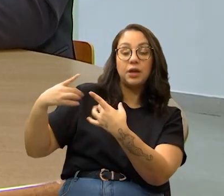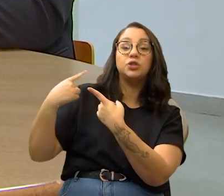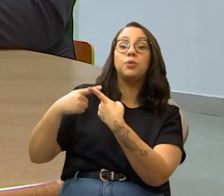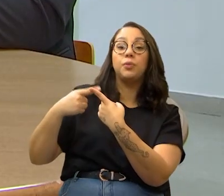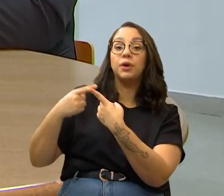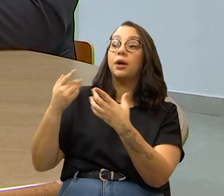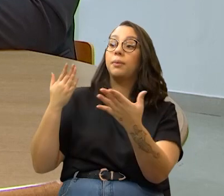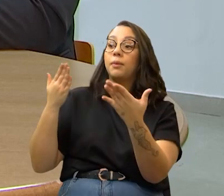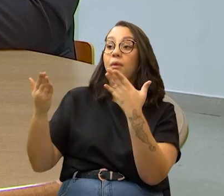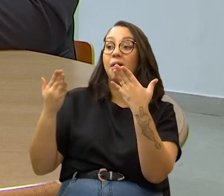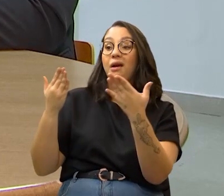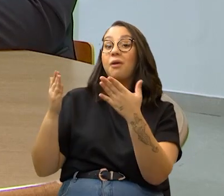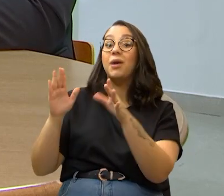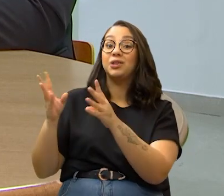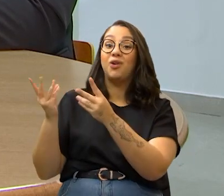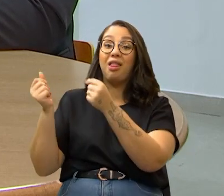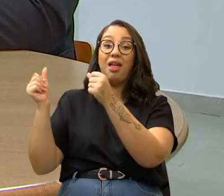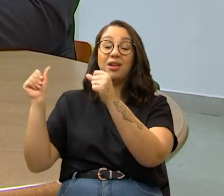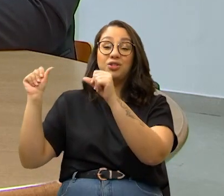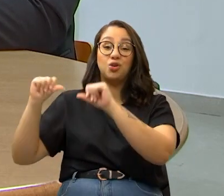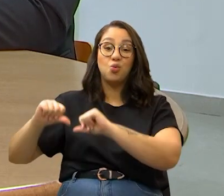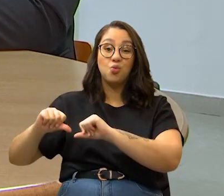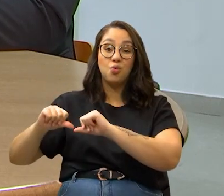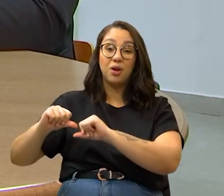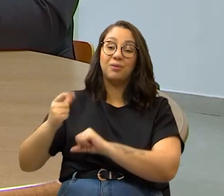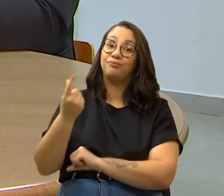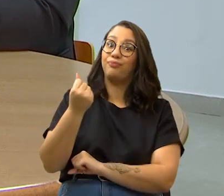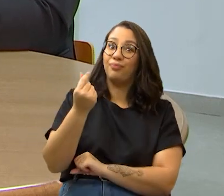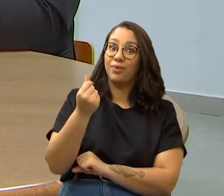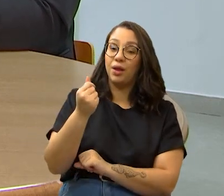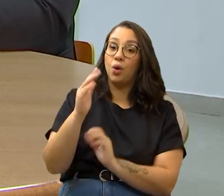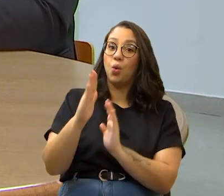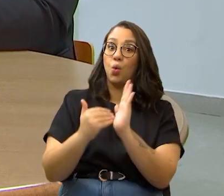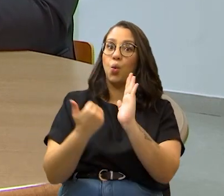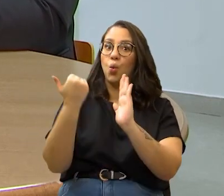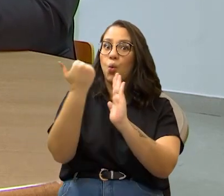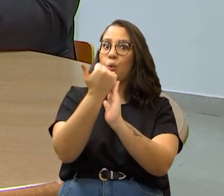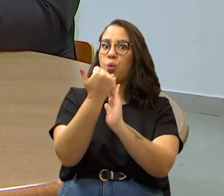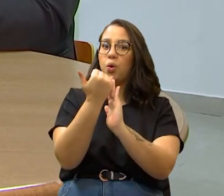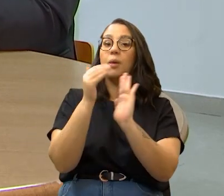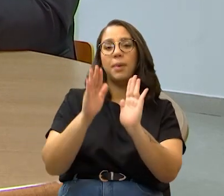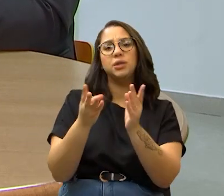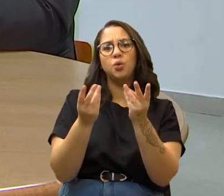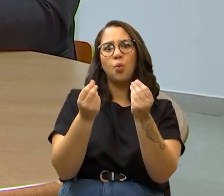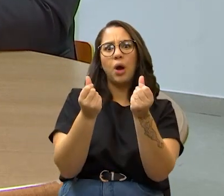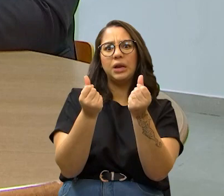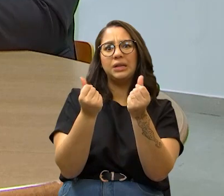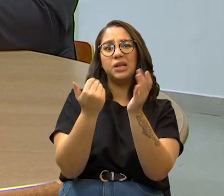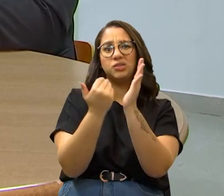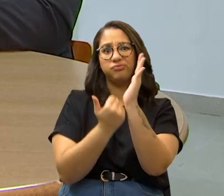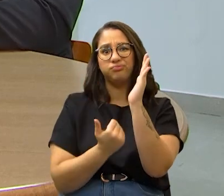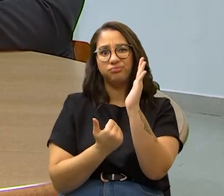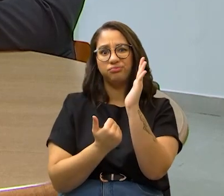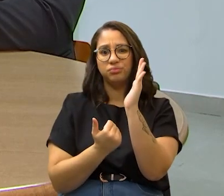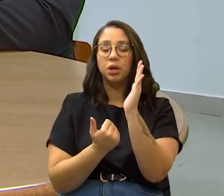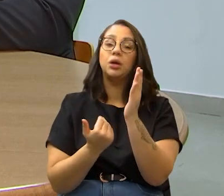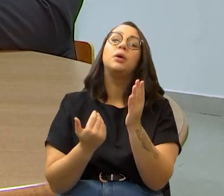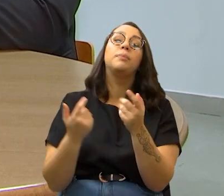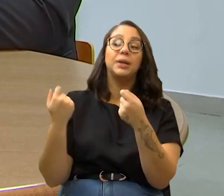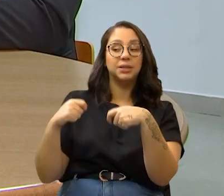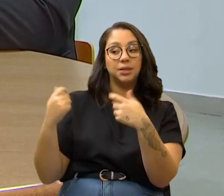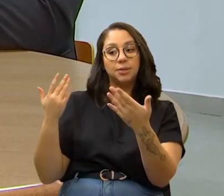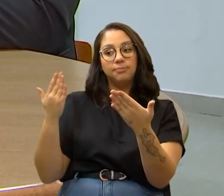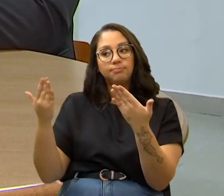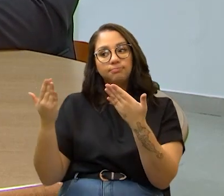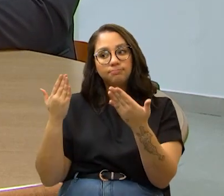gente pode ter um menor valor com uma péssima qualidade, mas pode ter um valor agregado aí muito alto com uma qualidade também inferior. Então